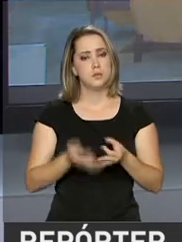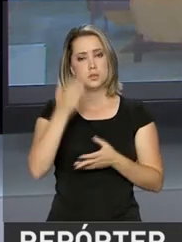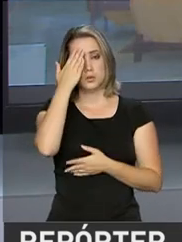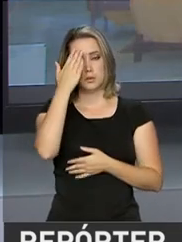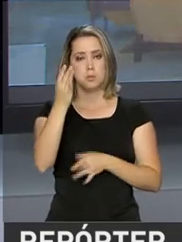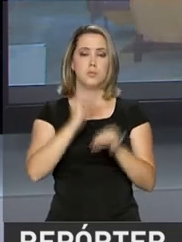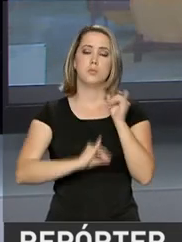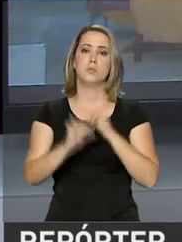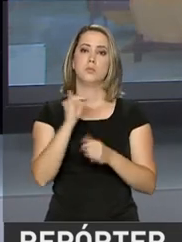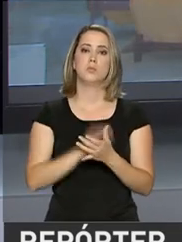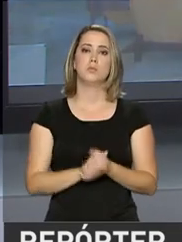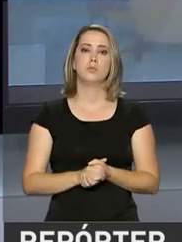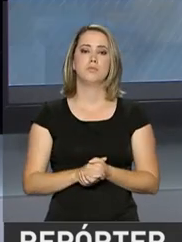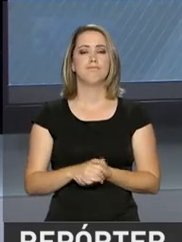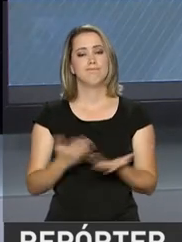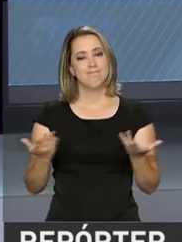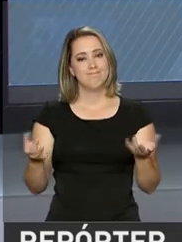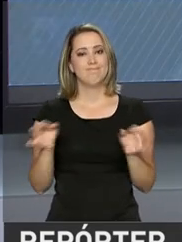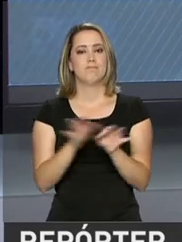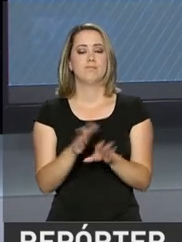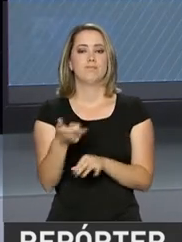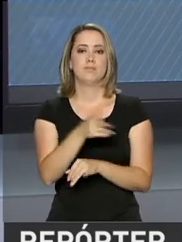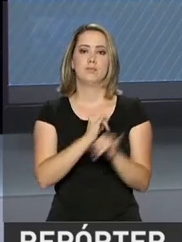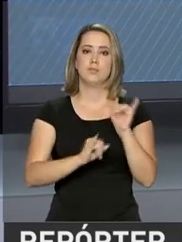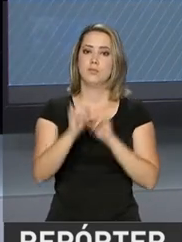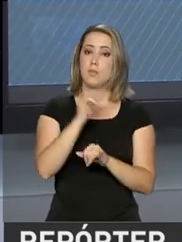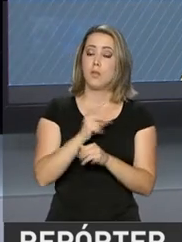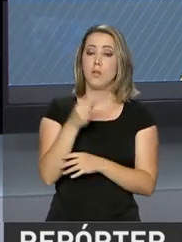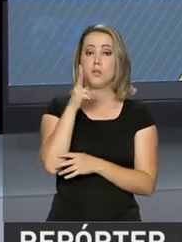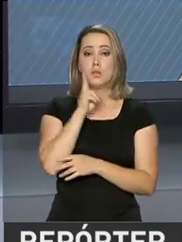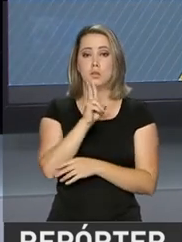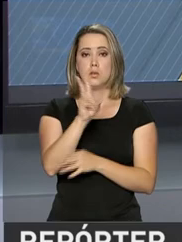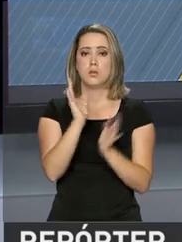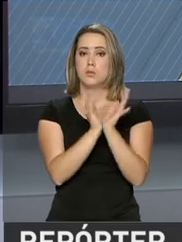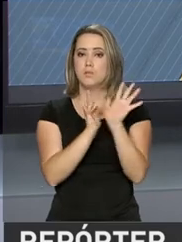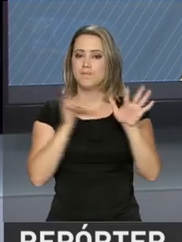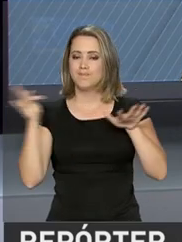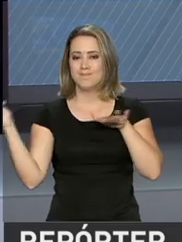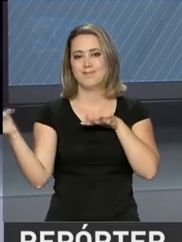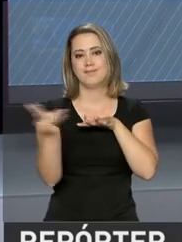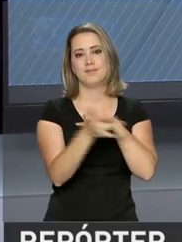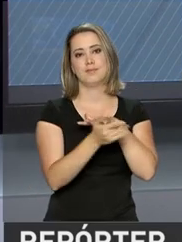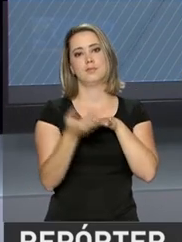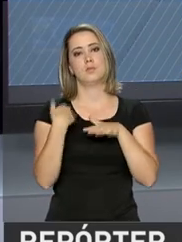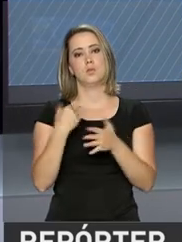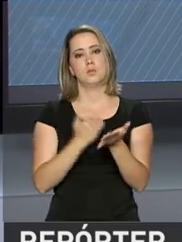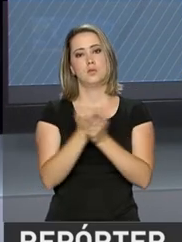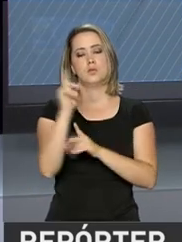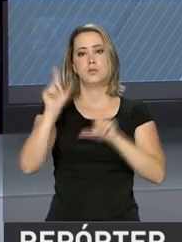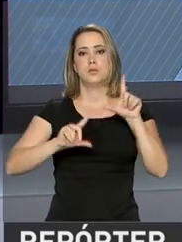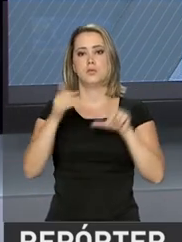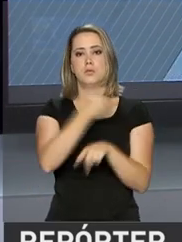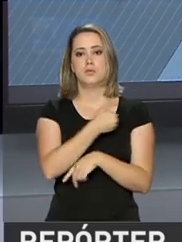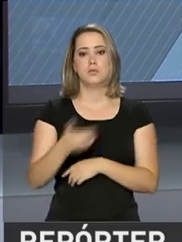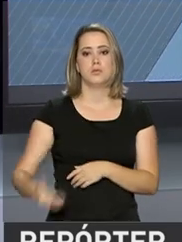pelas suas informações. E nós ficamos por aqui. Outras notícias você acompanha também pelas nossas redes sociais. Continue